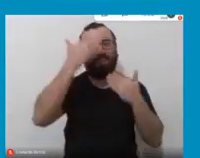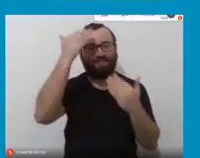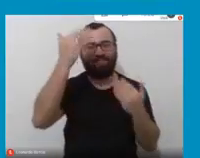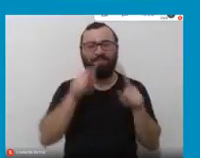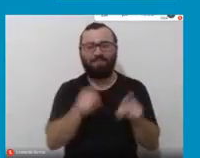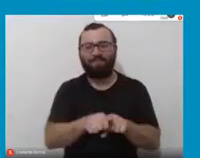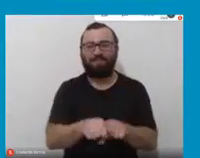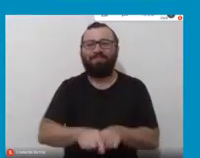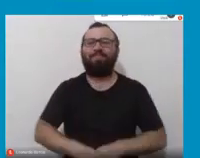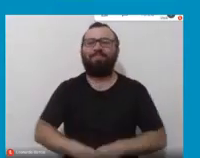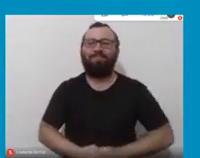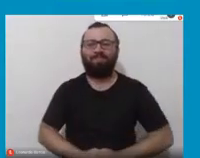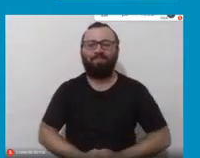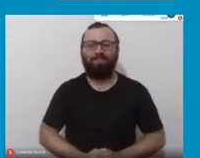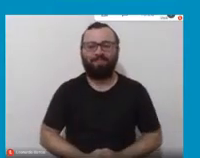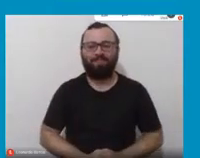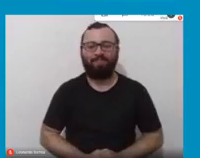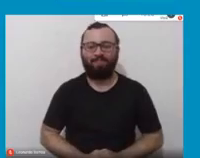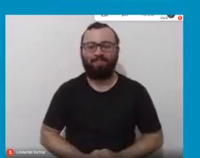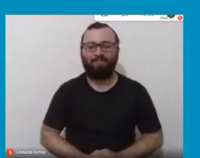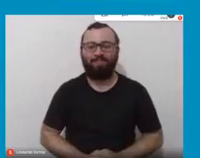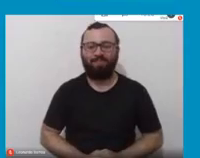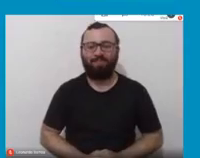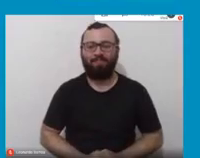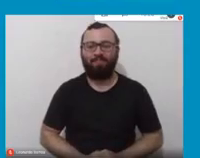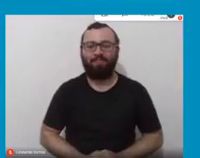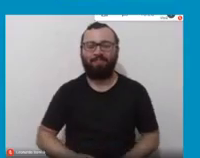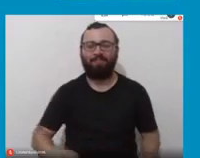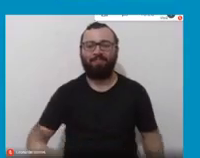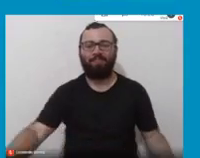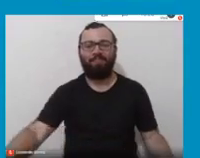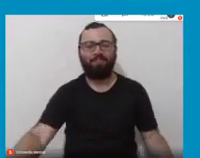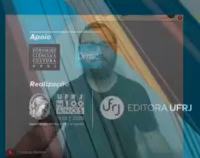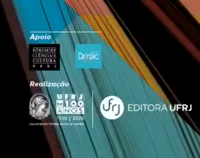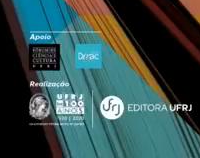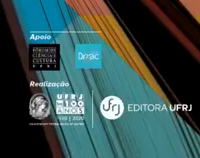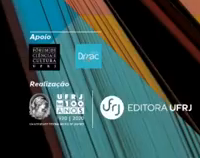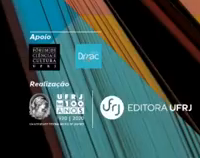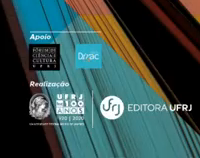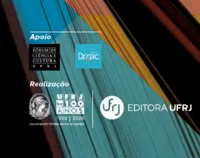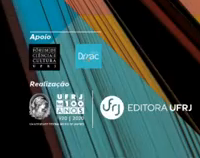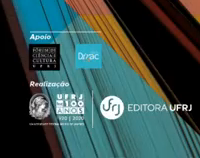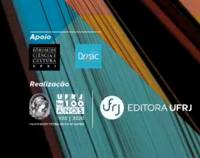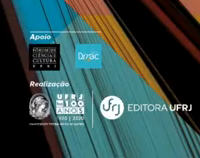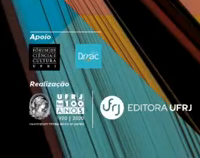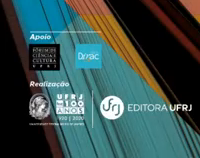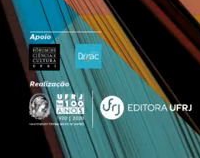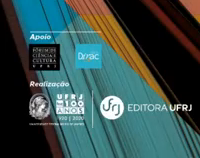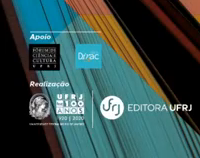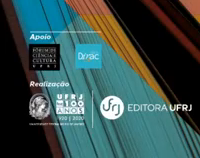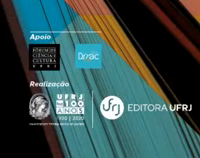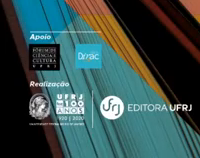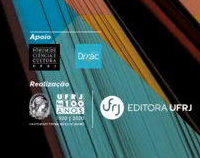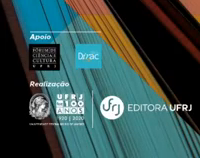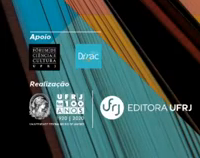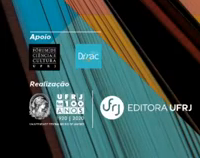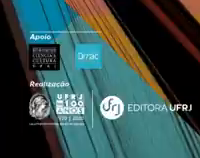Tchau. Tchau. Yuri? Cadê o Yuri?